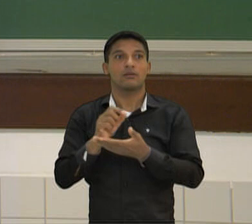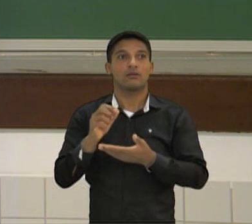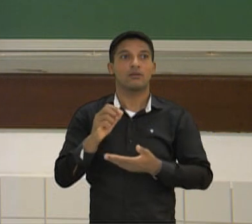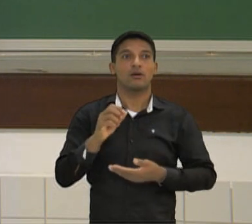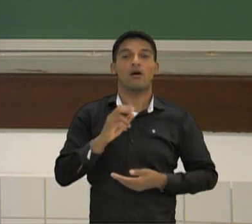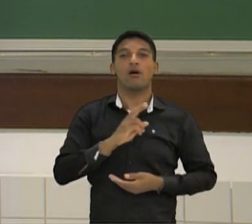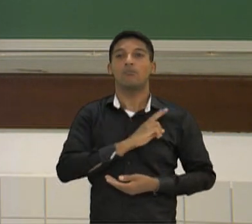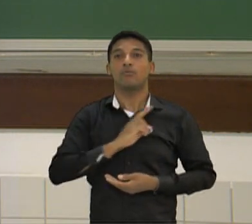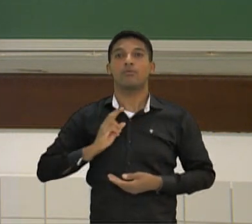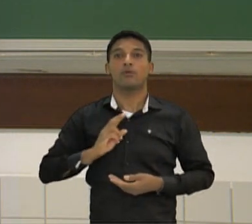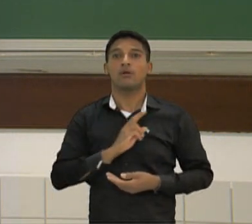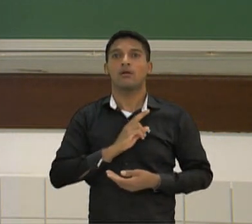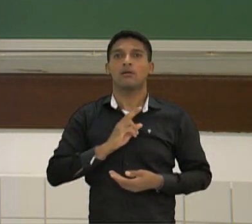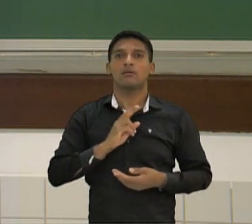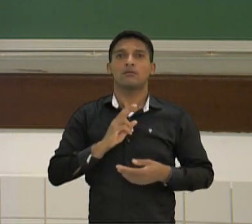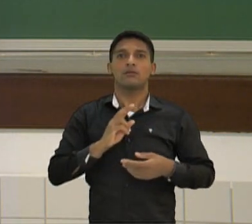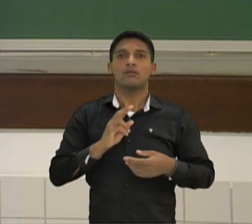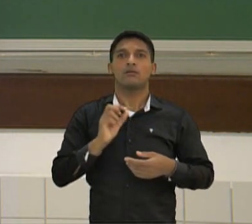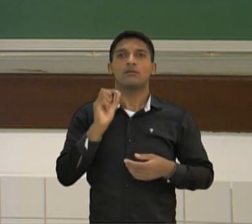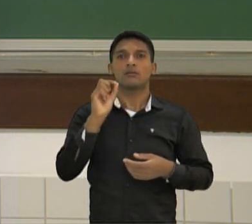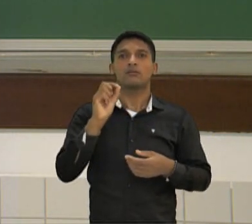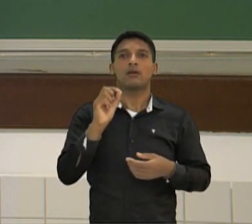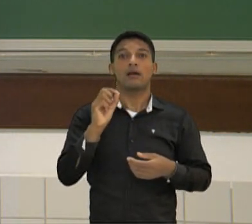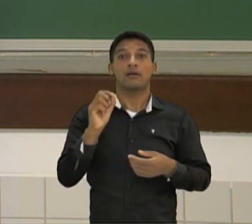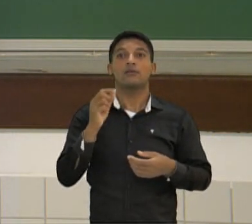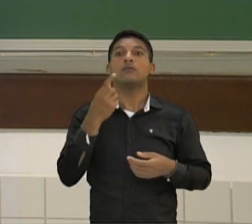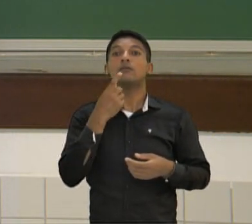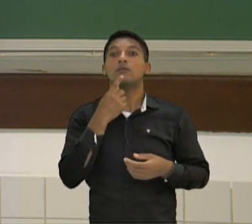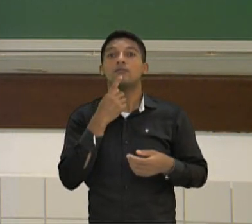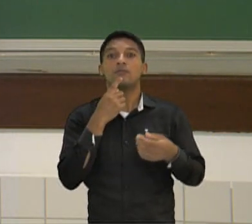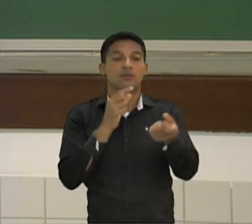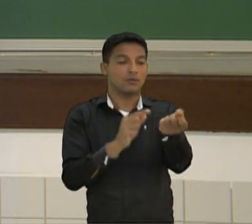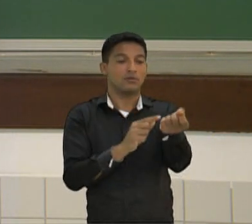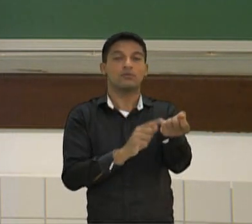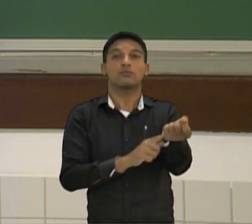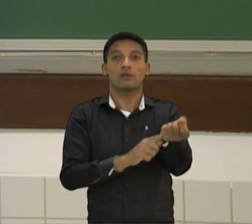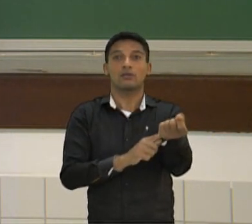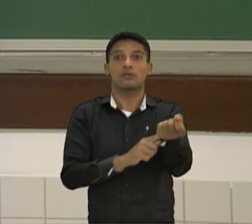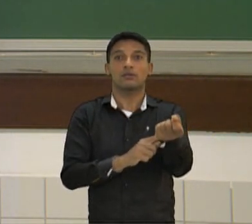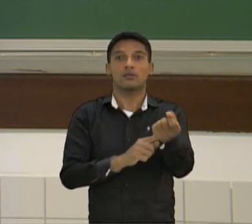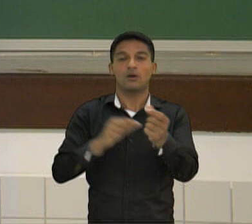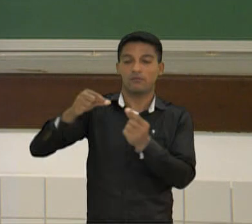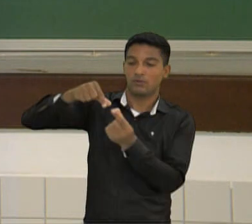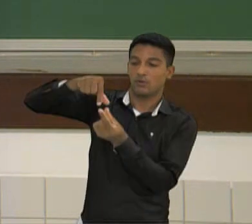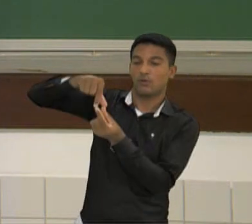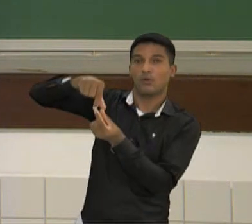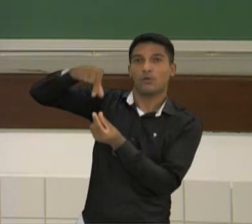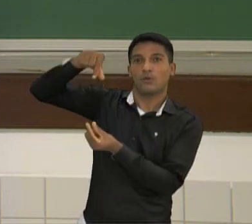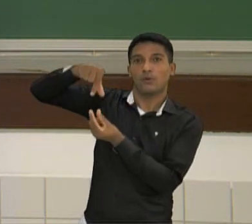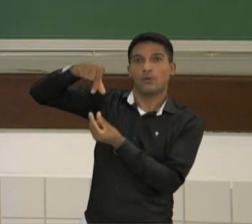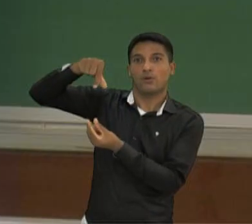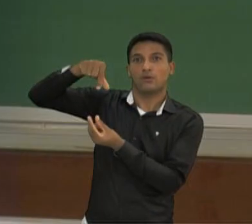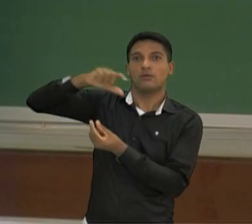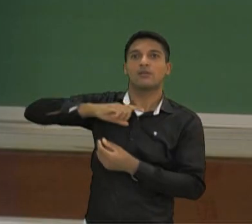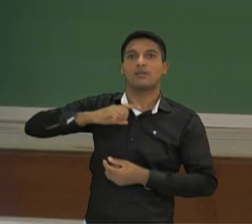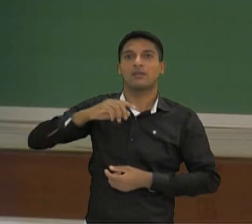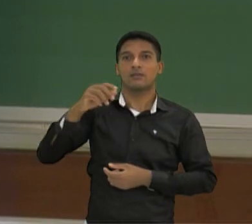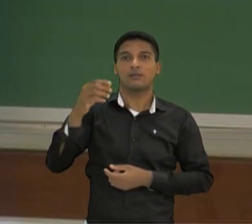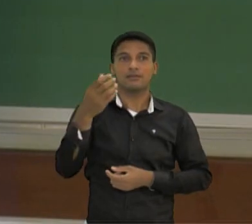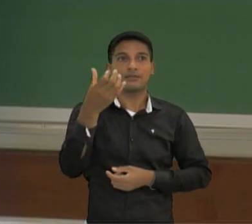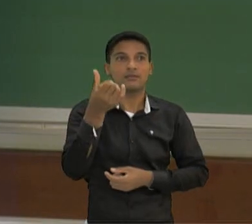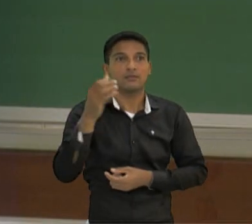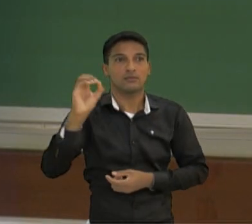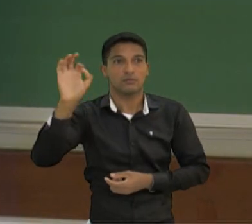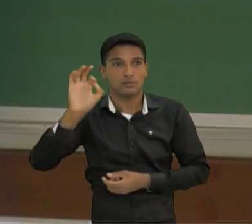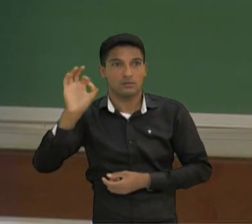60% do sangue é composto por plasma. Tá? 60% tem composição de plasma e nós temos a composição de glóbulos brancos